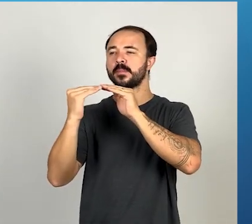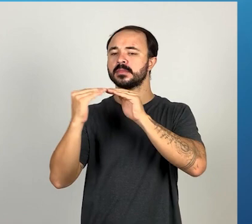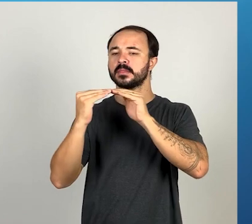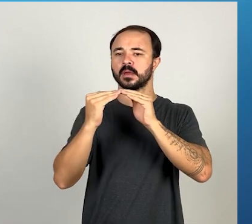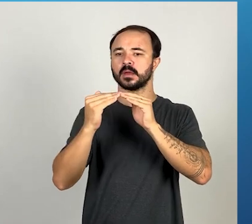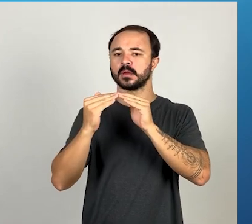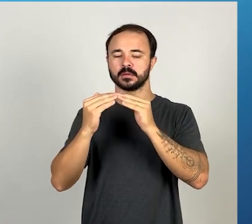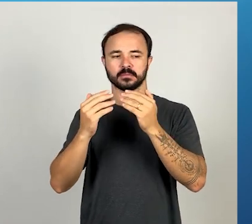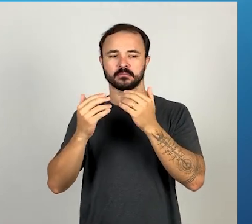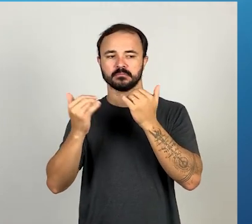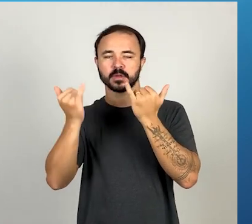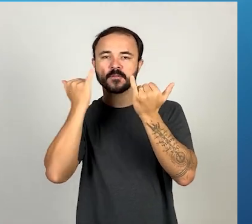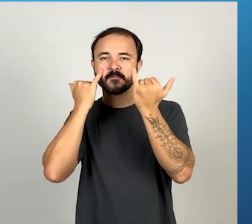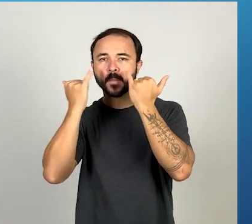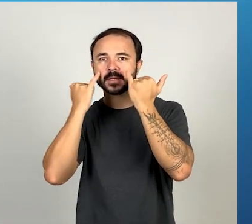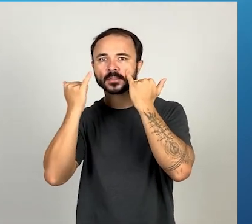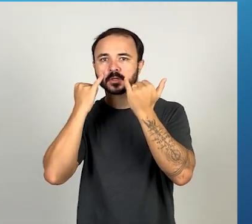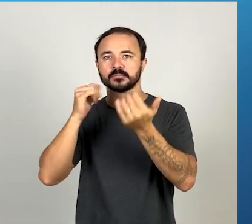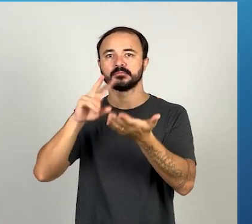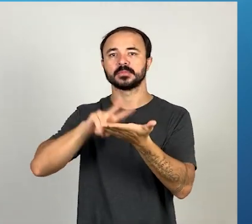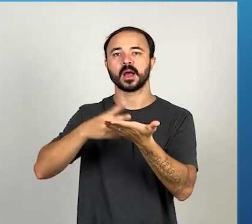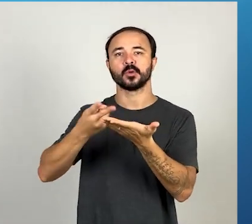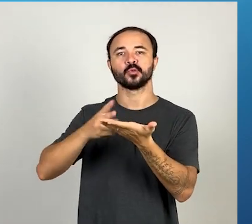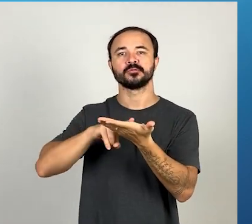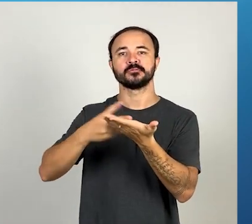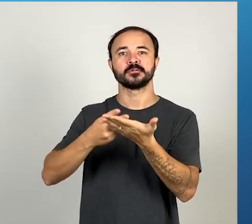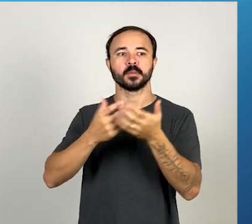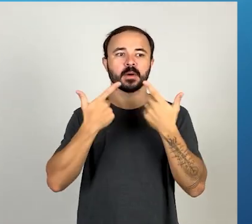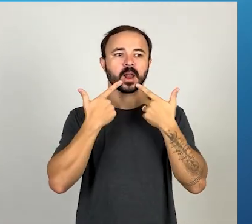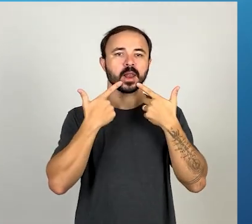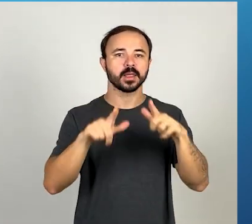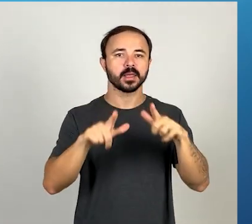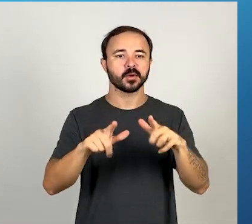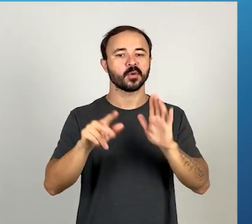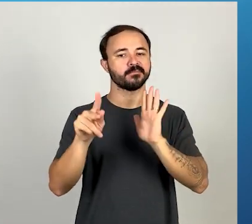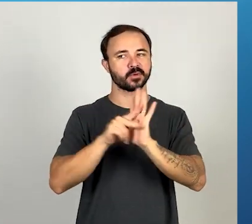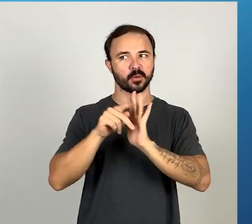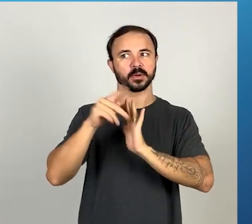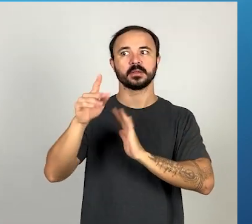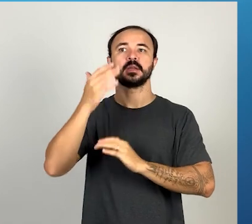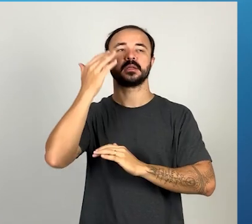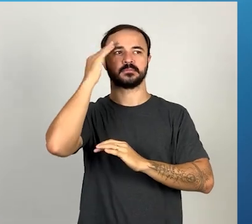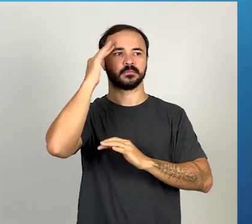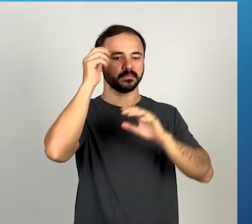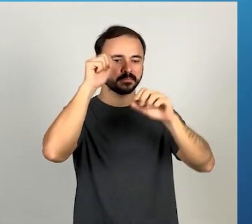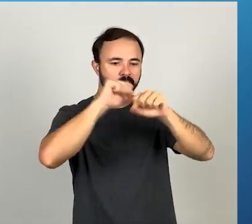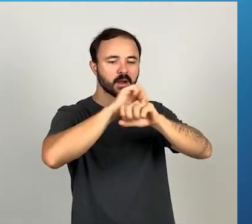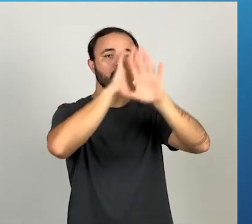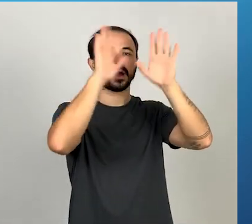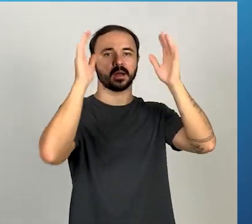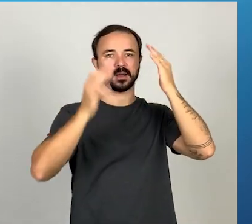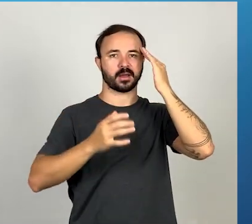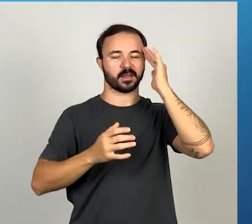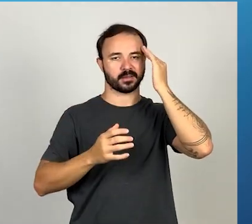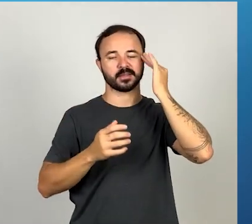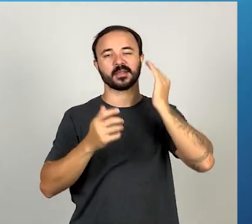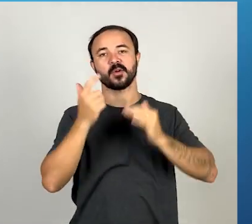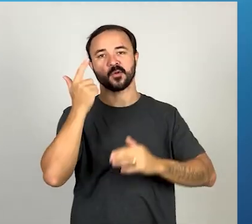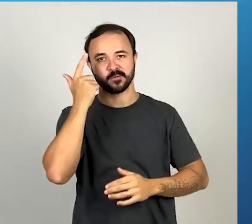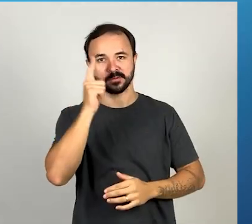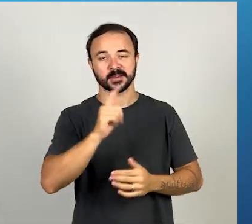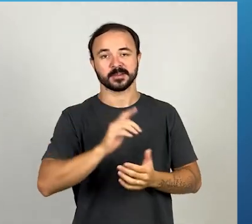vamos utilizar para nos comunicar com os sensores ou os atuadores, e transformar isso depois em linguagem de